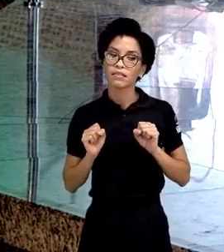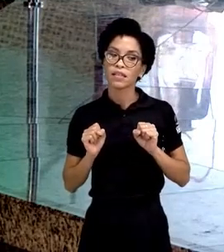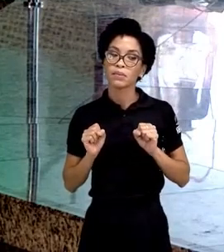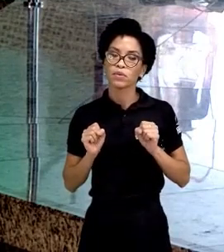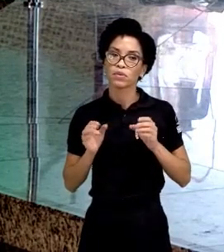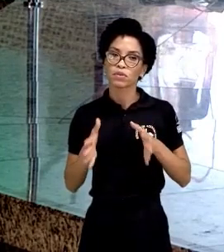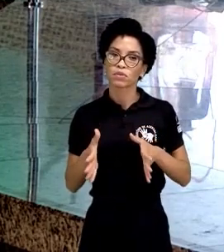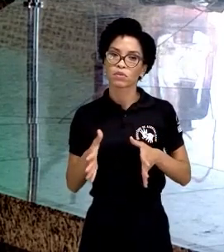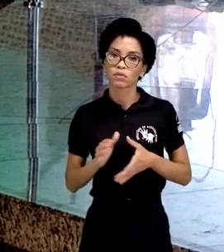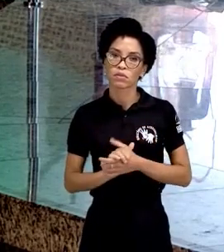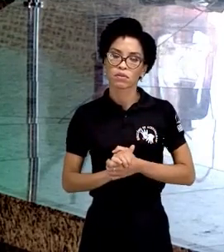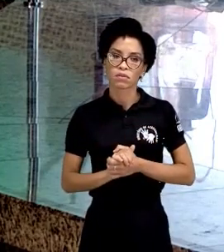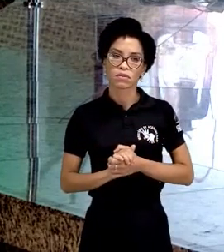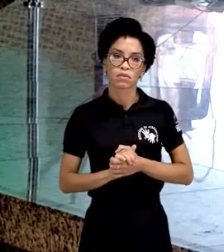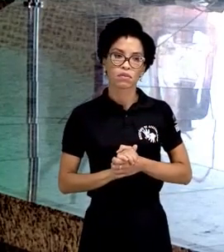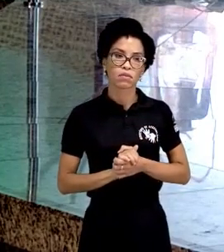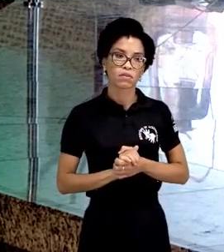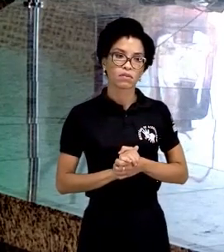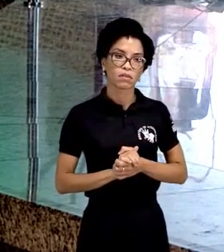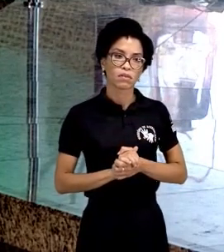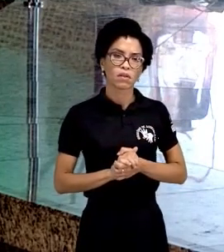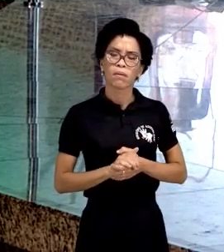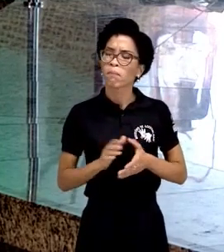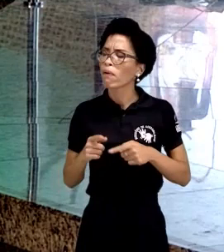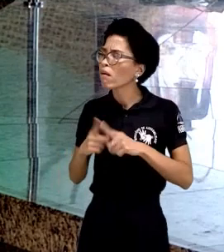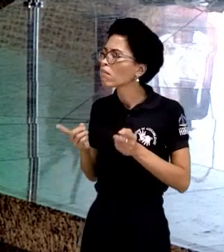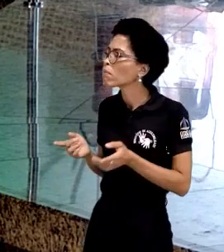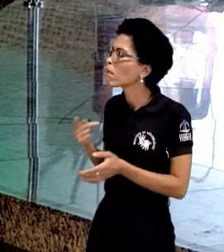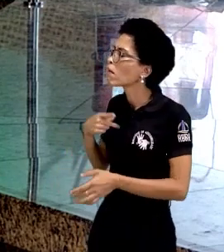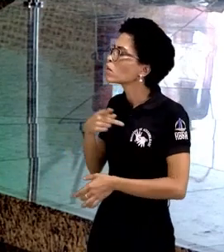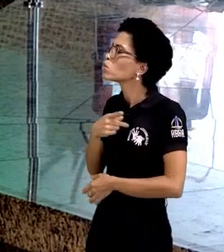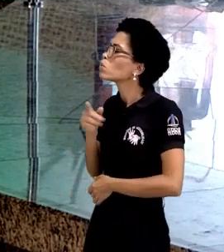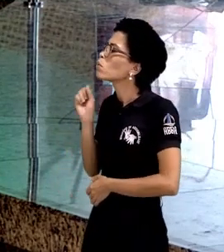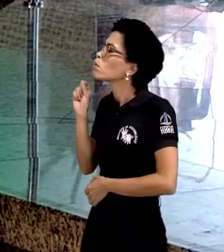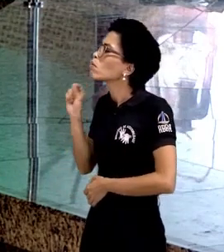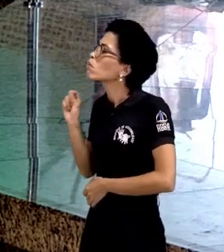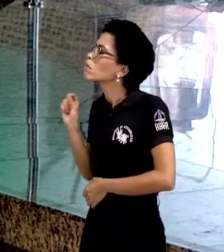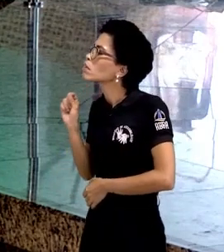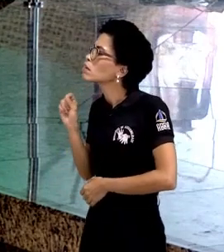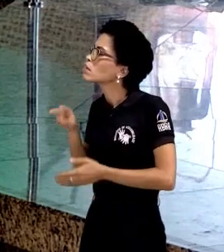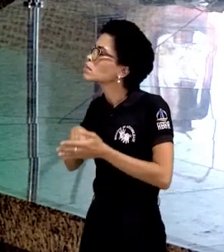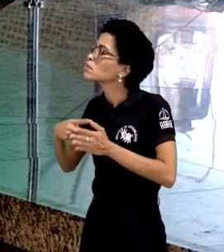isso que está dizendo aqui. Você quer ser luz? Isso tem a ver com o que você faz.